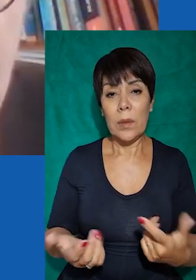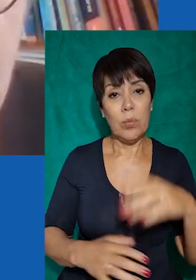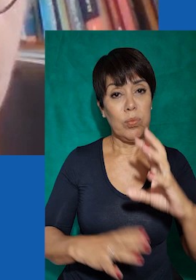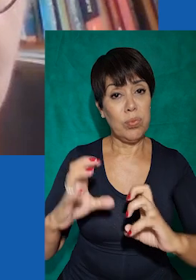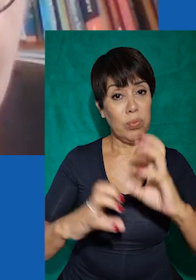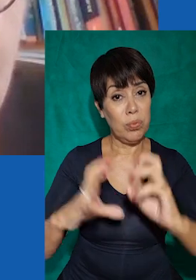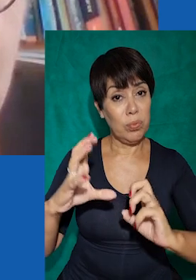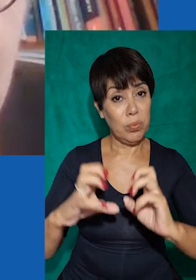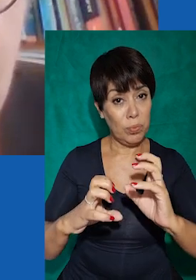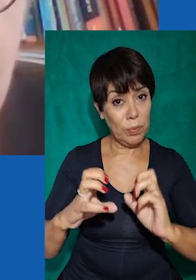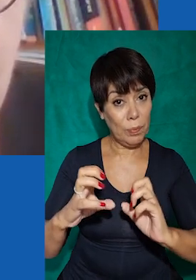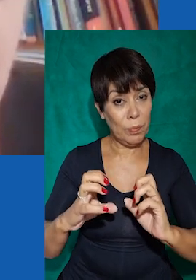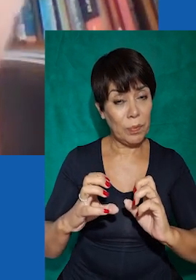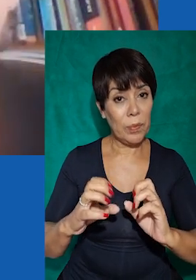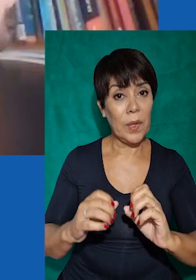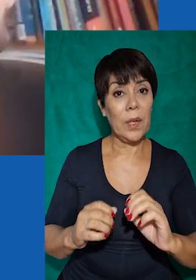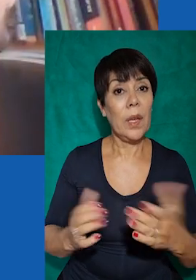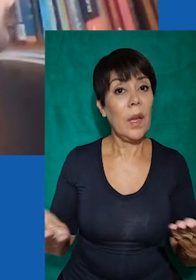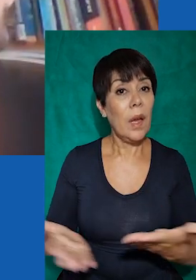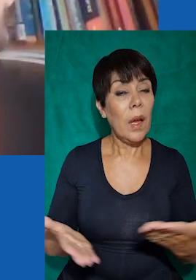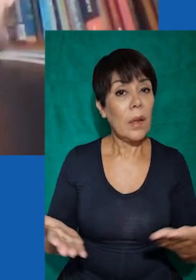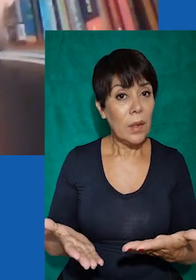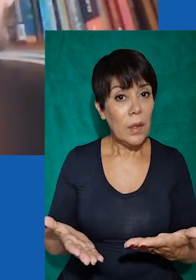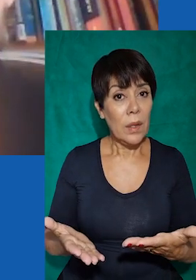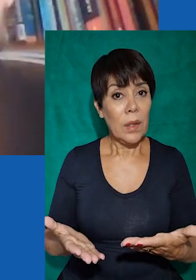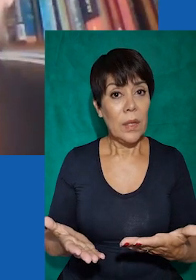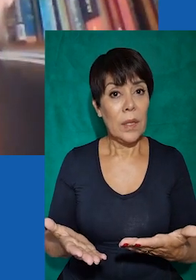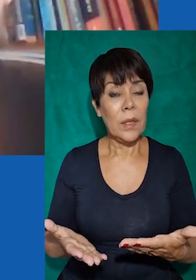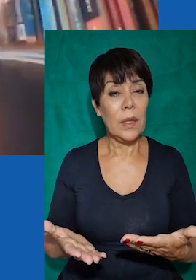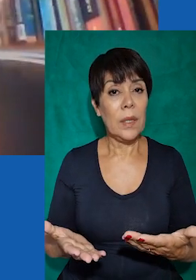dos conflitos que estão agora,